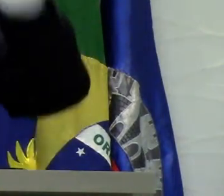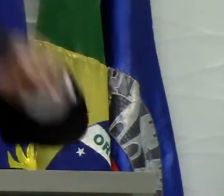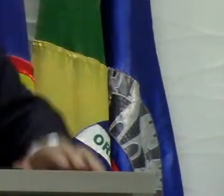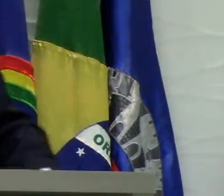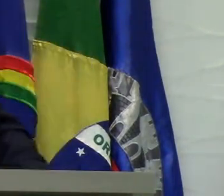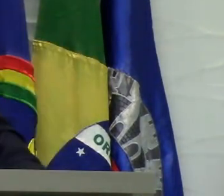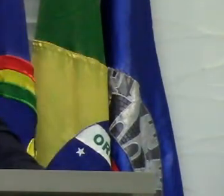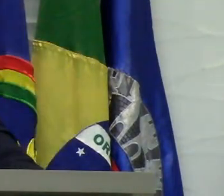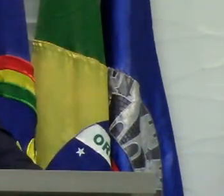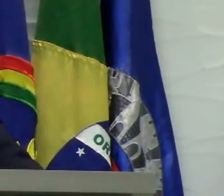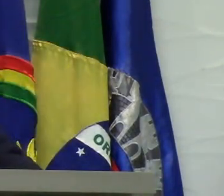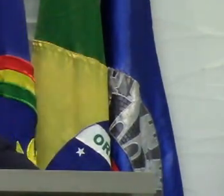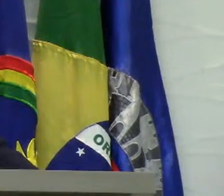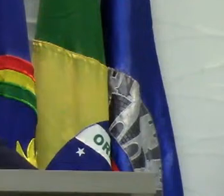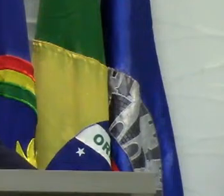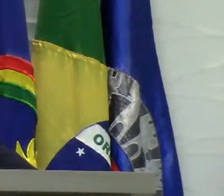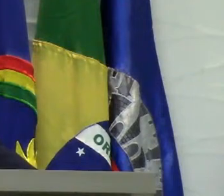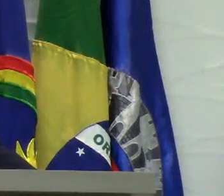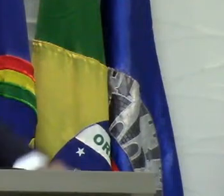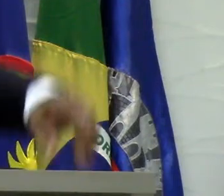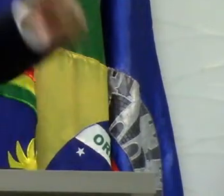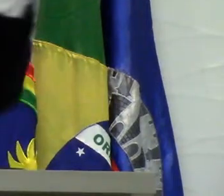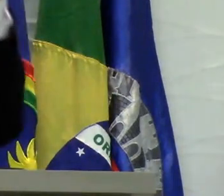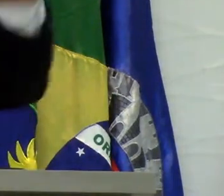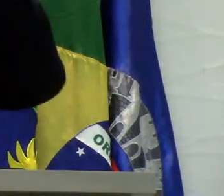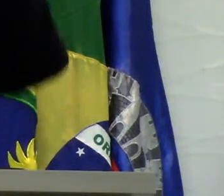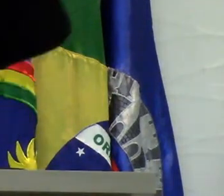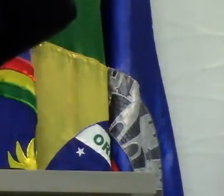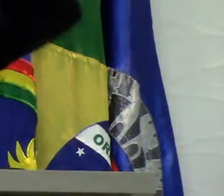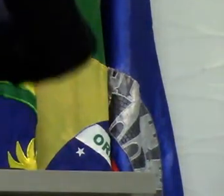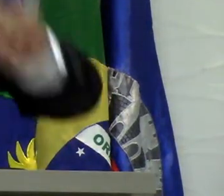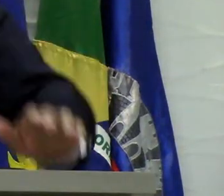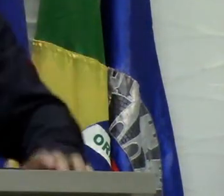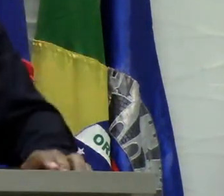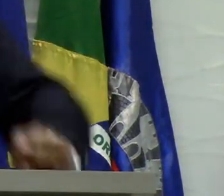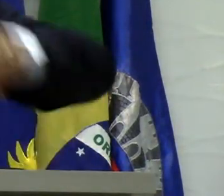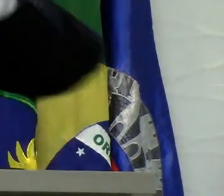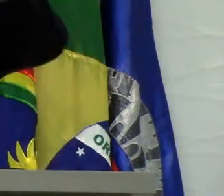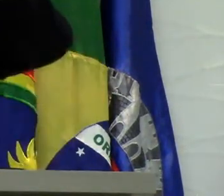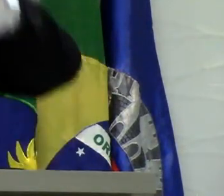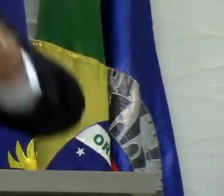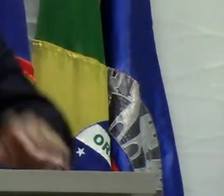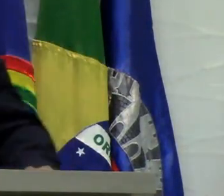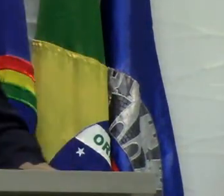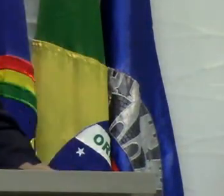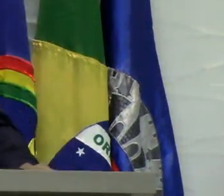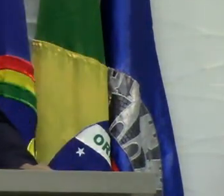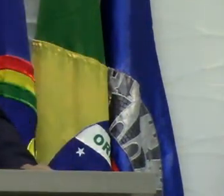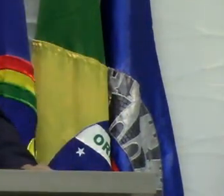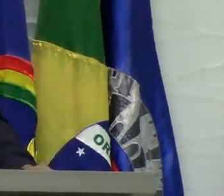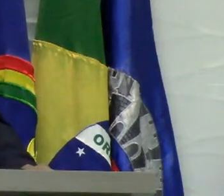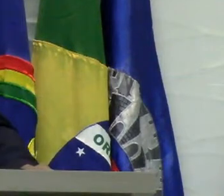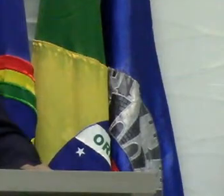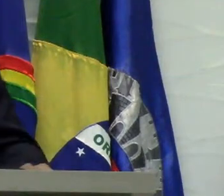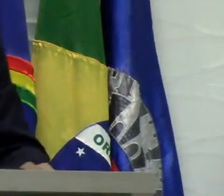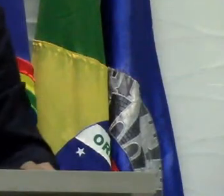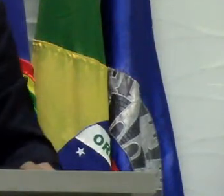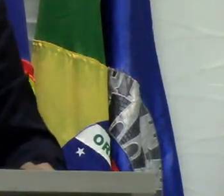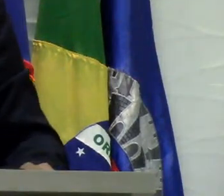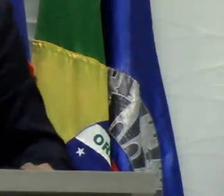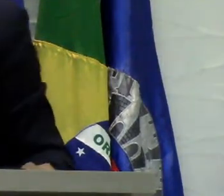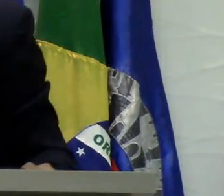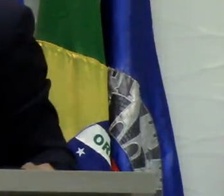2 horas da manhã numa combe colega pezinho era 5 horas de viagem para por deixar o povo lá e de lá eu